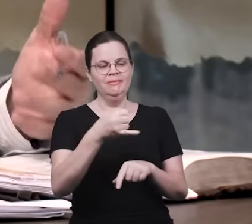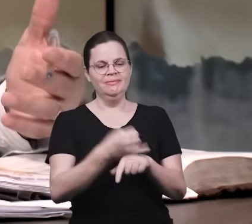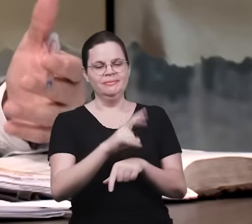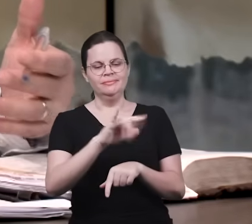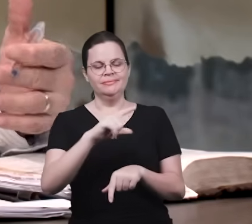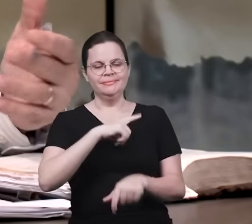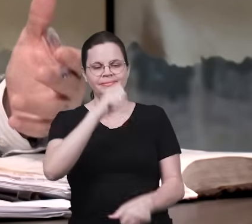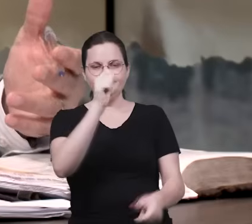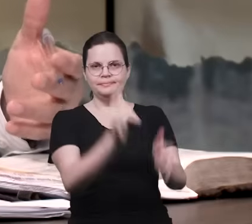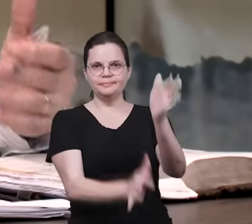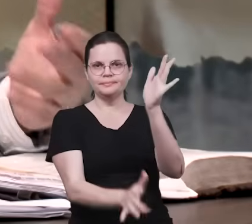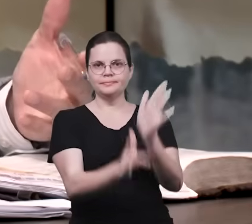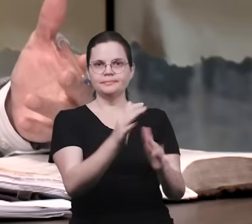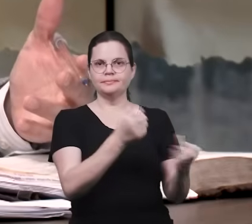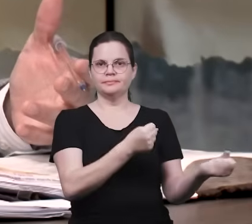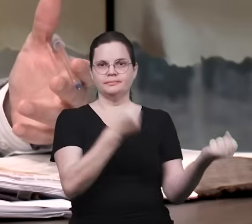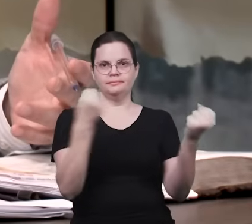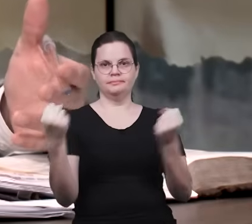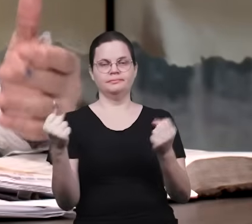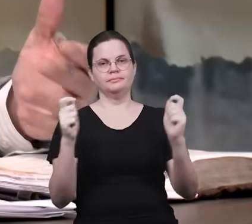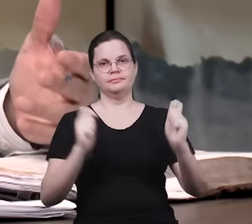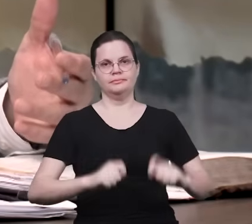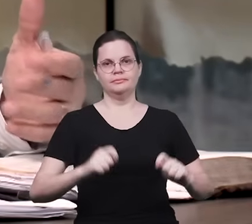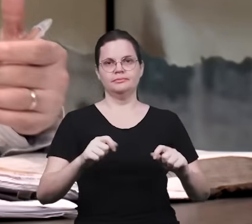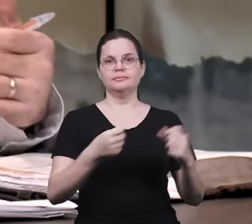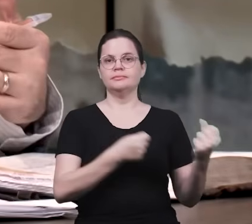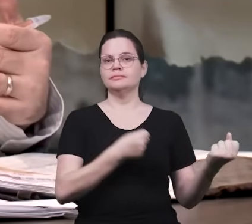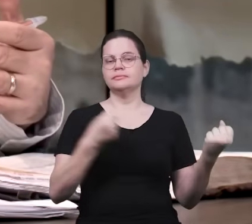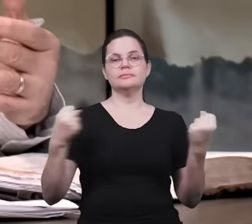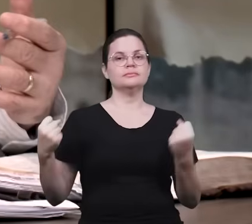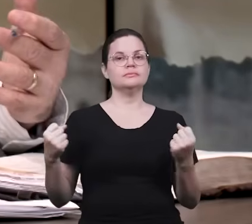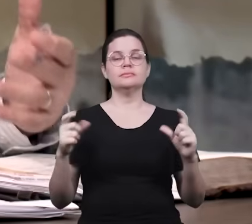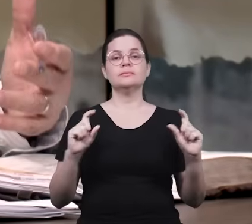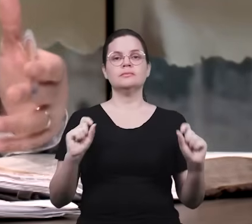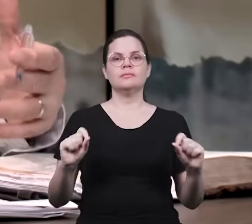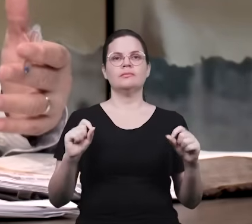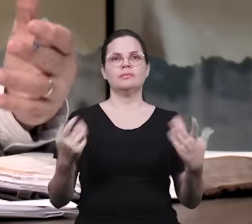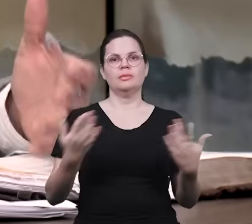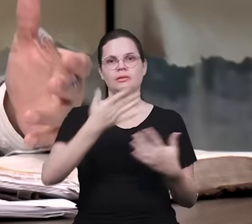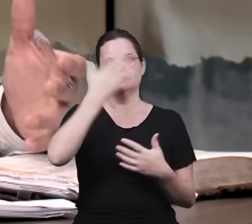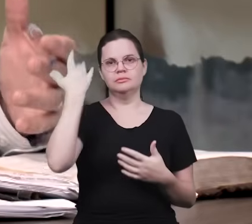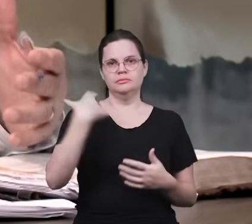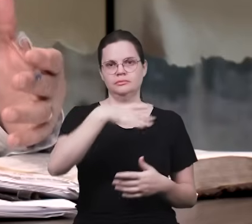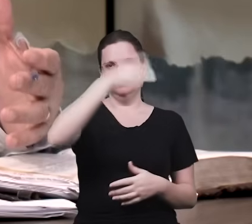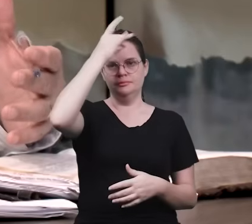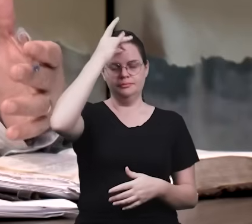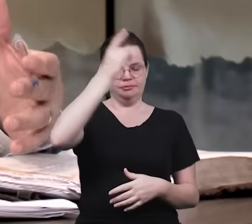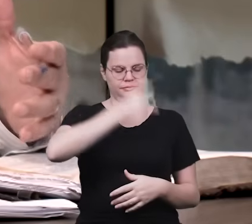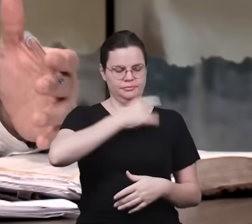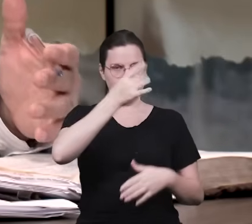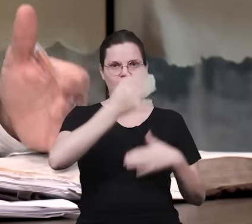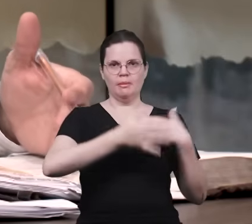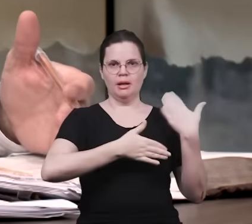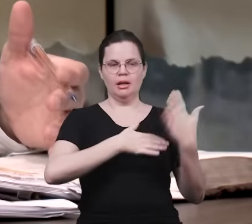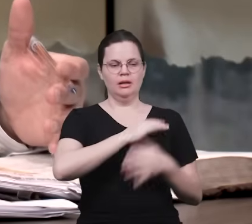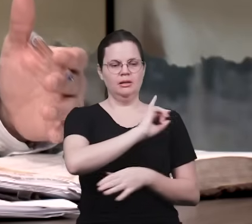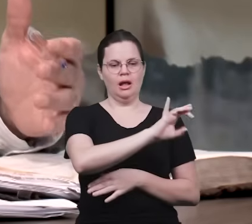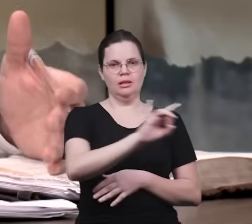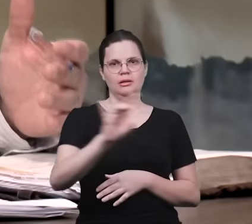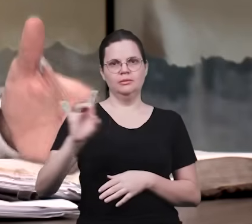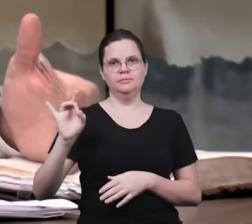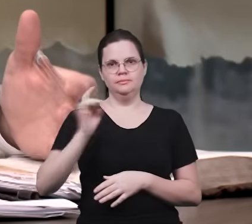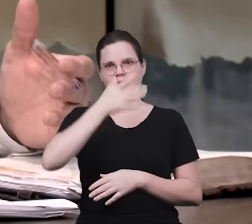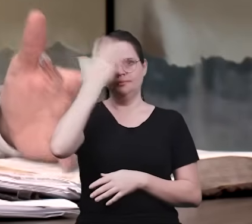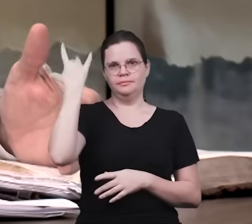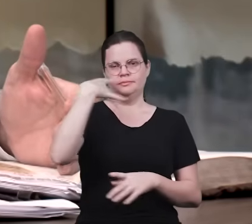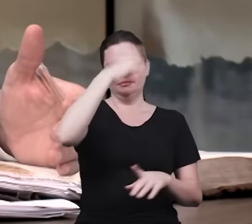aqueles irmãos seriam revestidos de poder. E esse poder nada mais era ou mais é do que o Espírito Santo